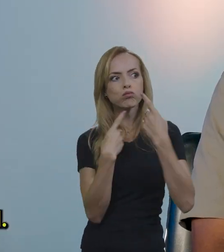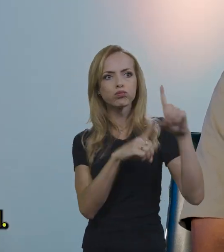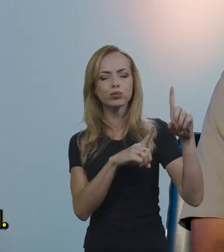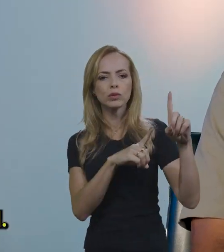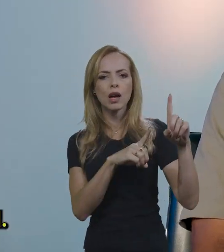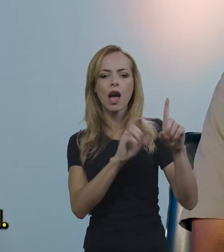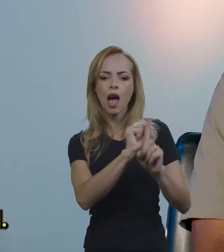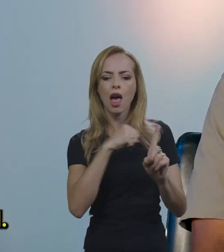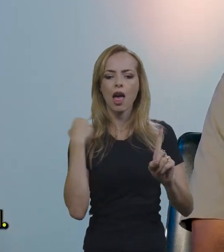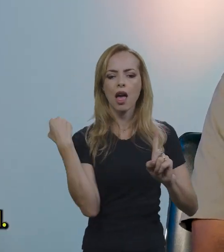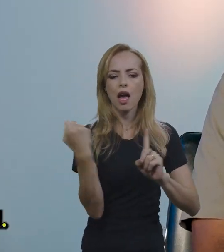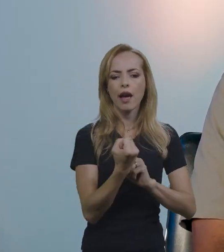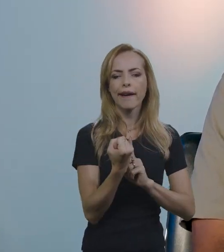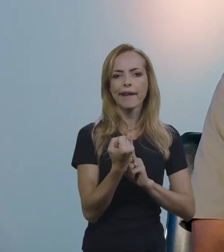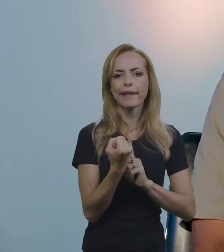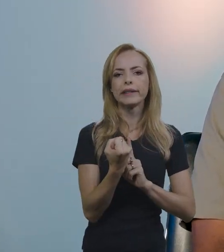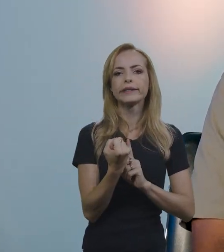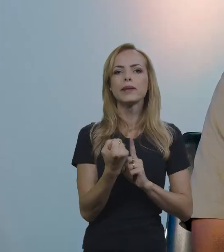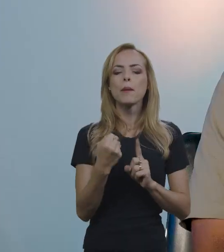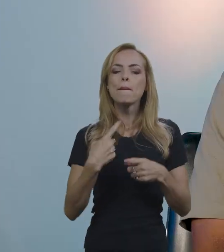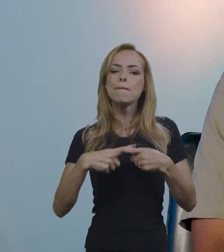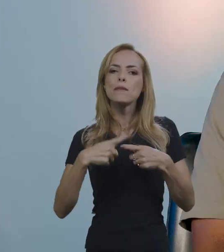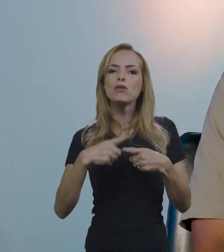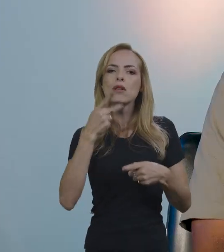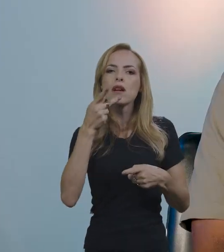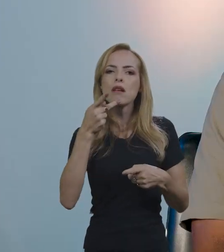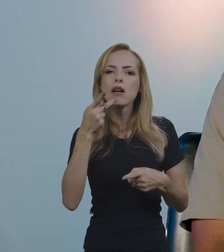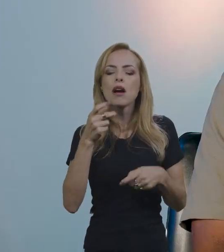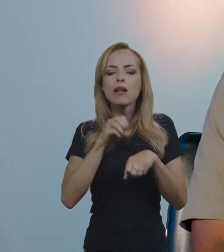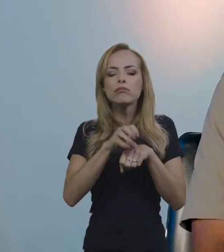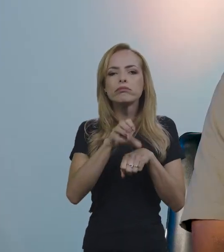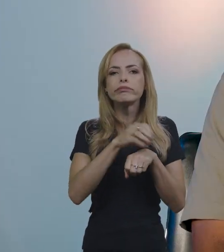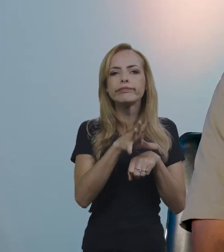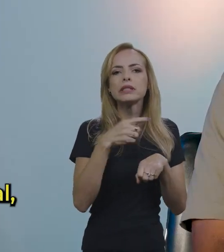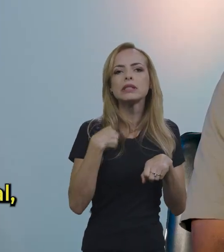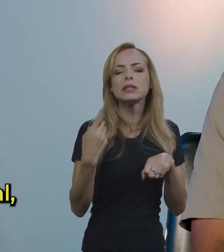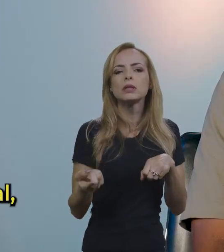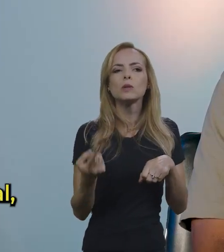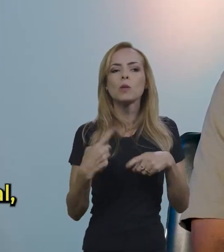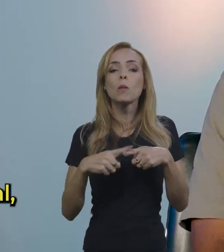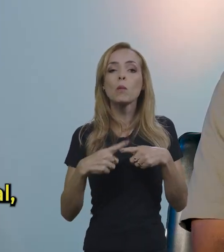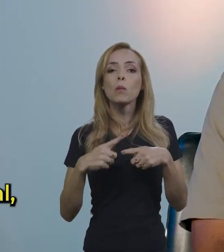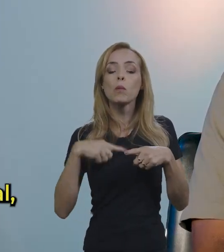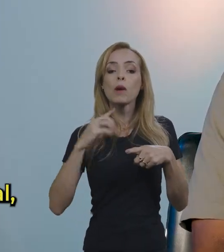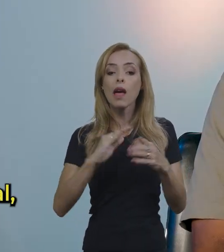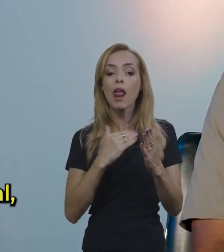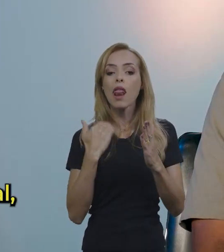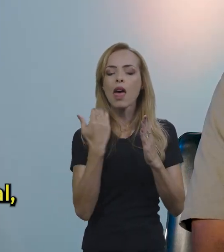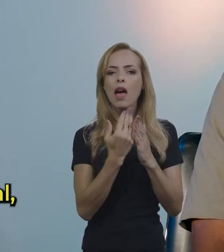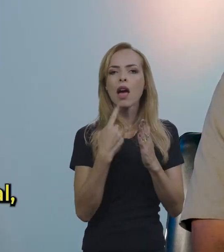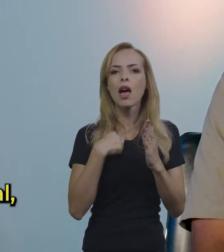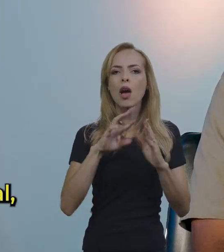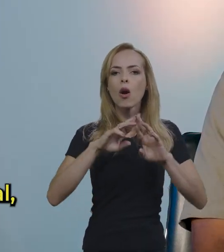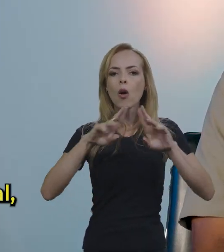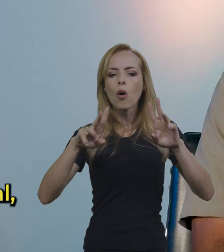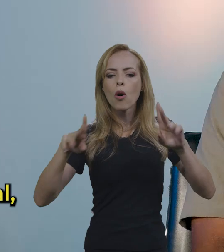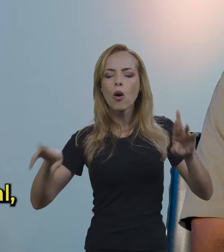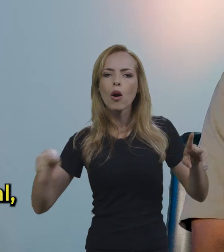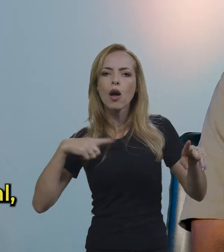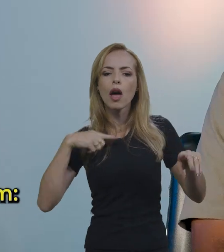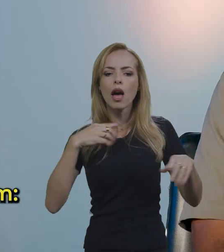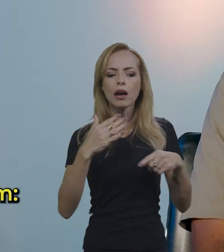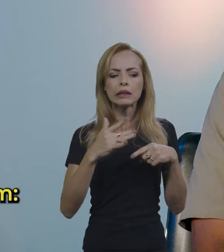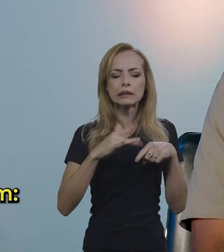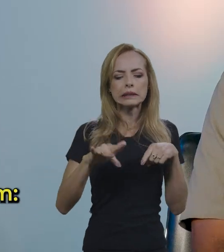nossa estrutura social. O que a gente fala quando banca a estrutura social? É que para além de ter injúria racial, que esses